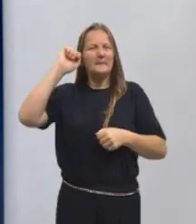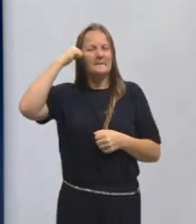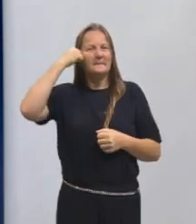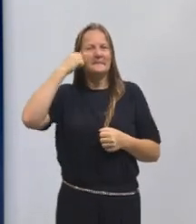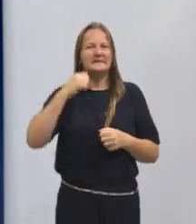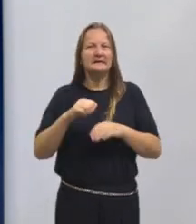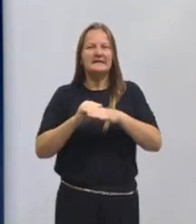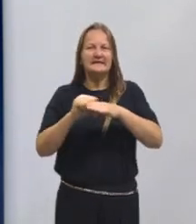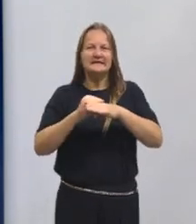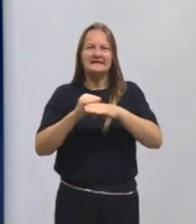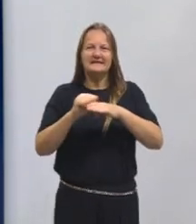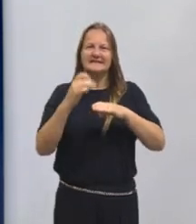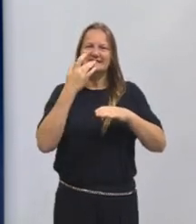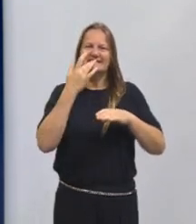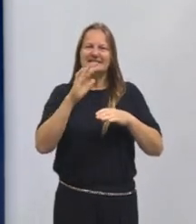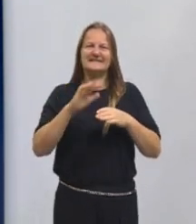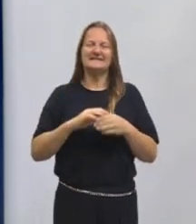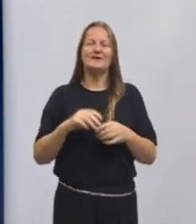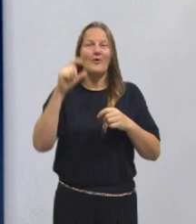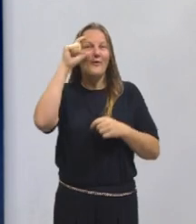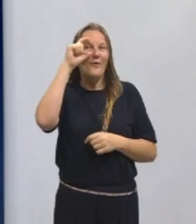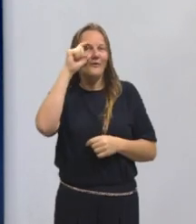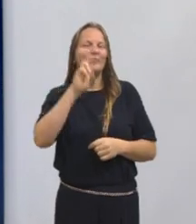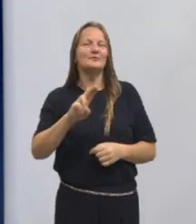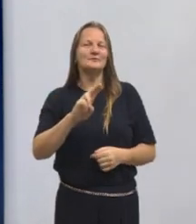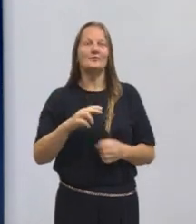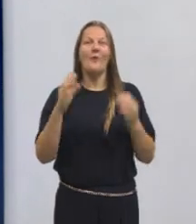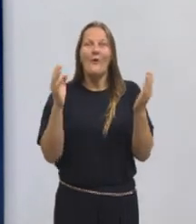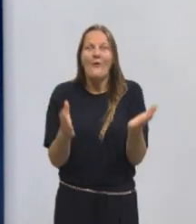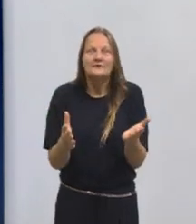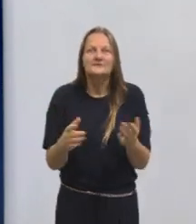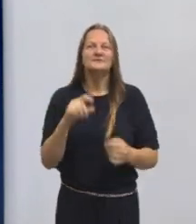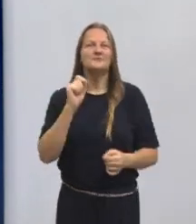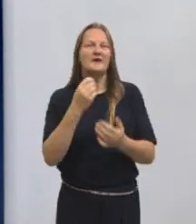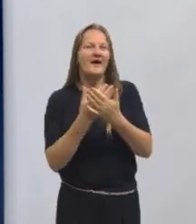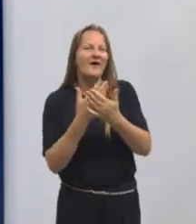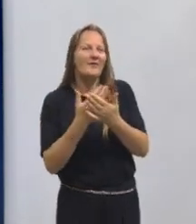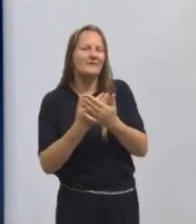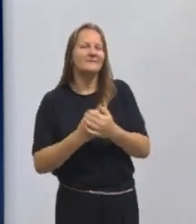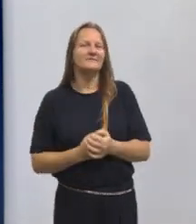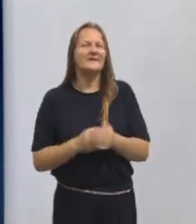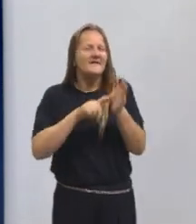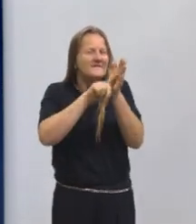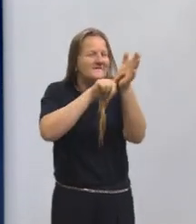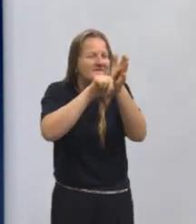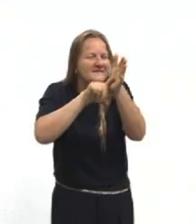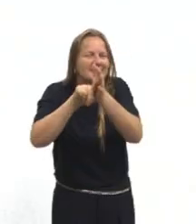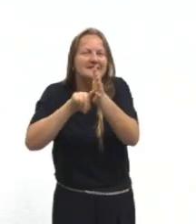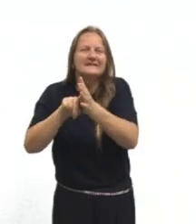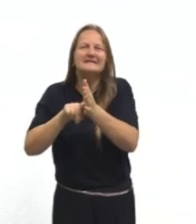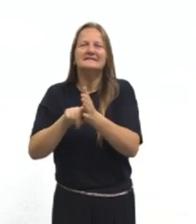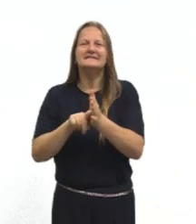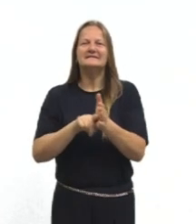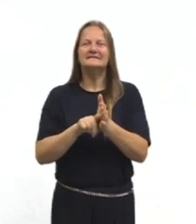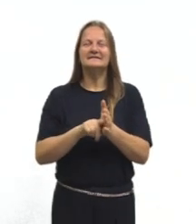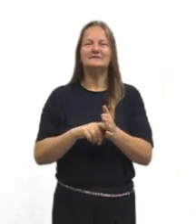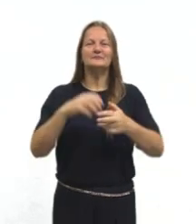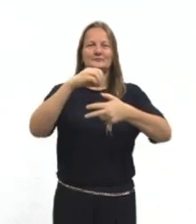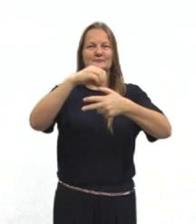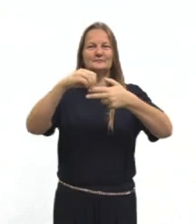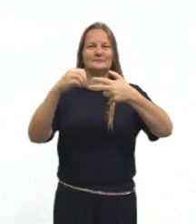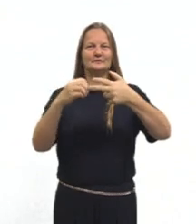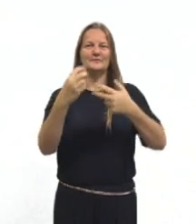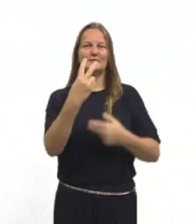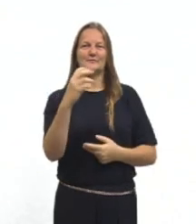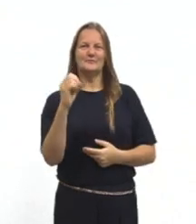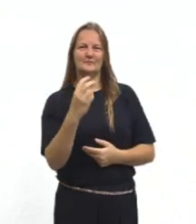e também uso óculos hoje a gente vai trazer uma aula para vocês analisando as questões do Enem de 2022